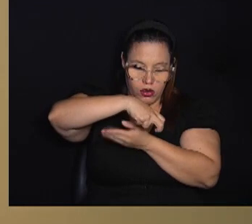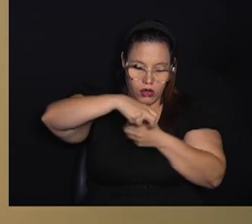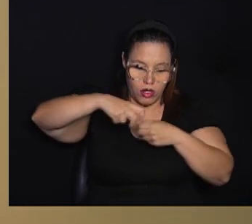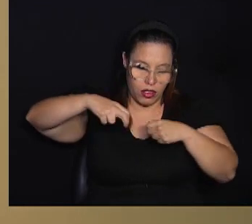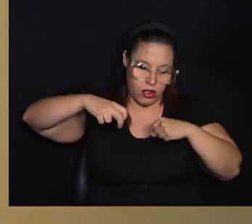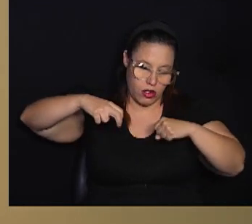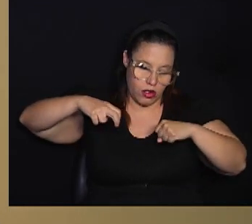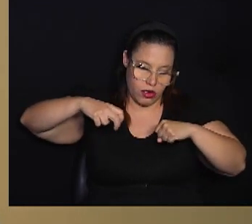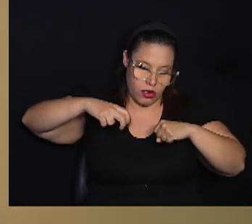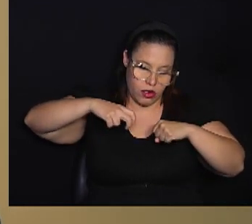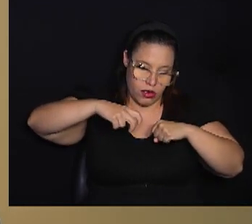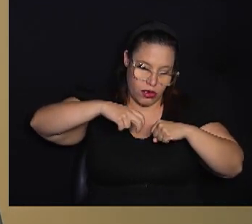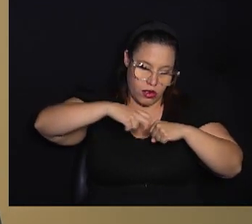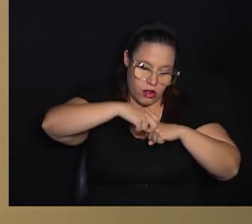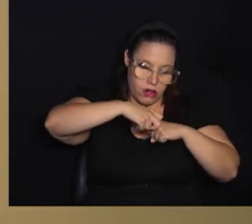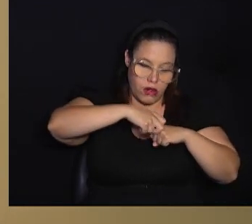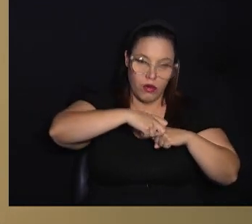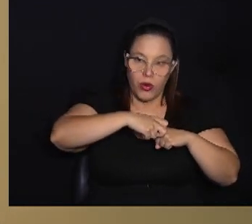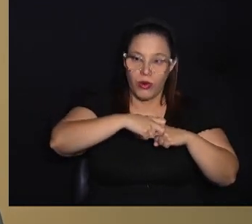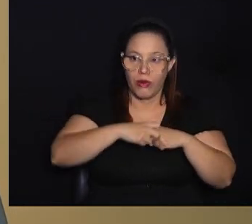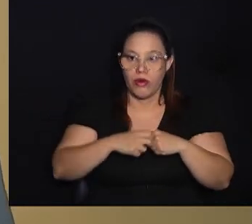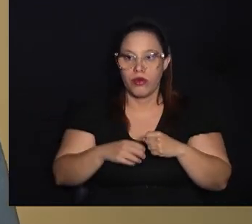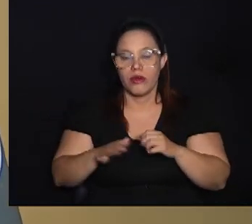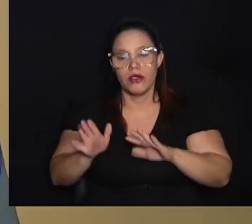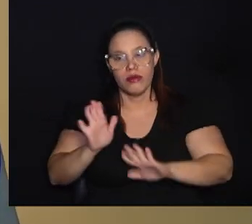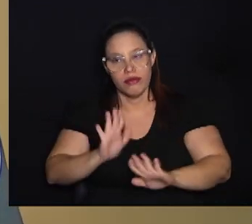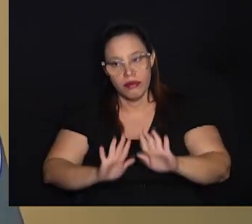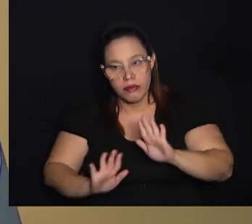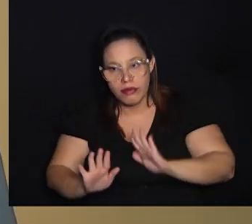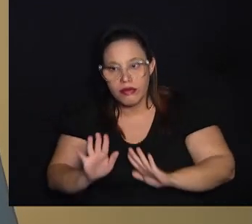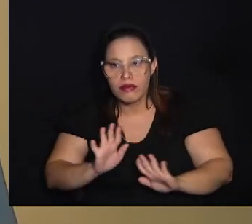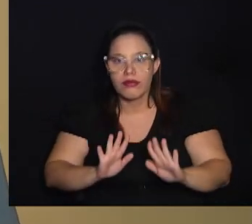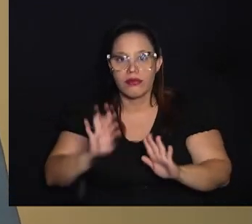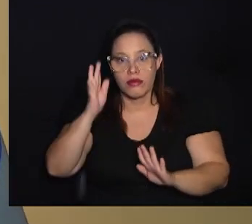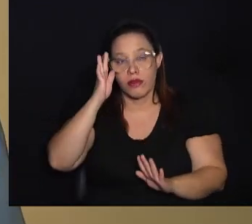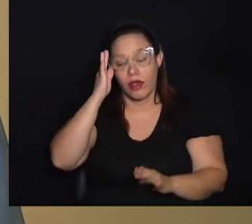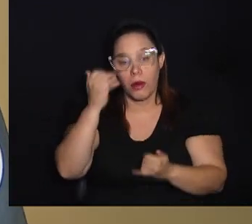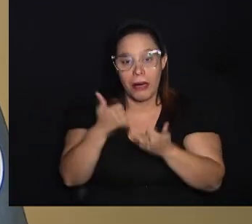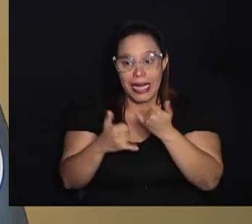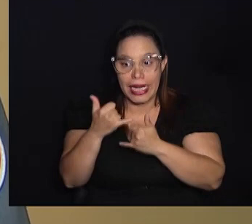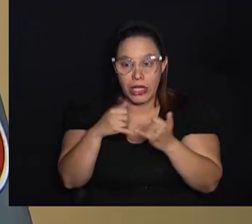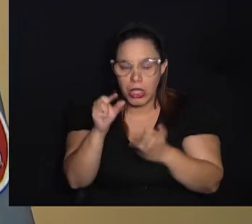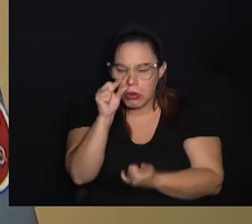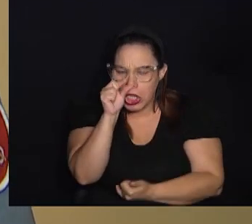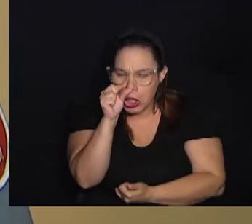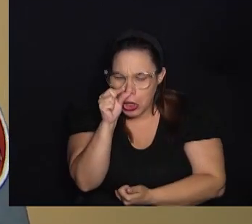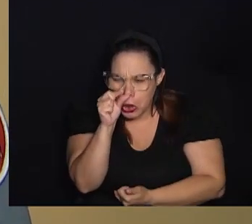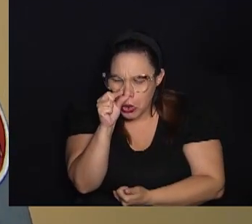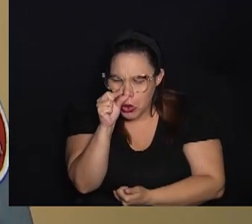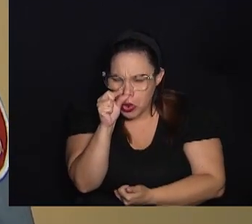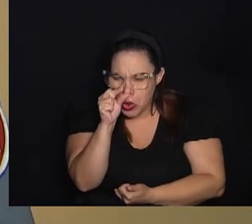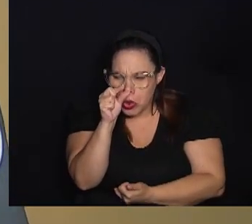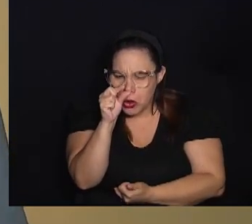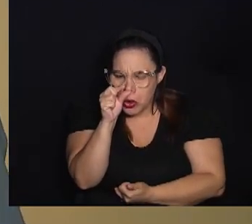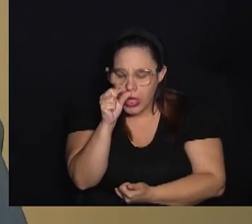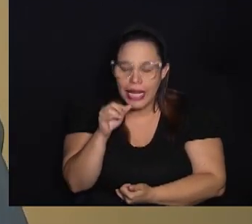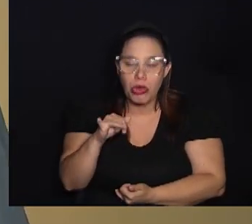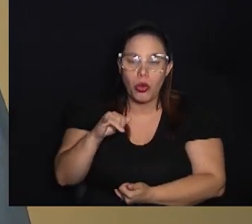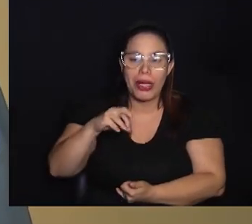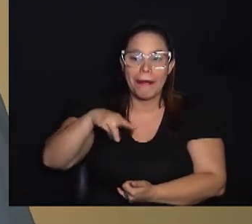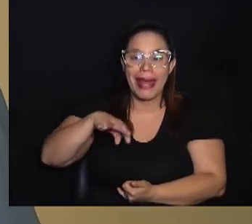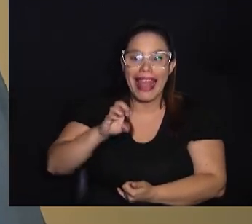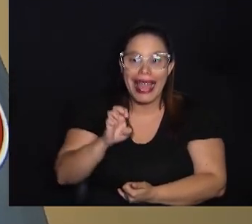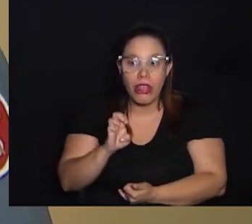aqueles carrinhos, aquelas miniaturas. Então, tomar cuidado, comprar aqueles brinquedos, olhar a classificação do Imetro, que